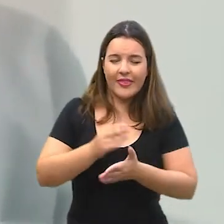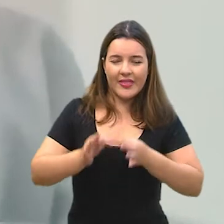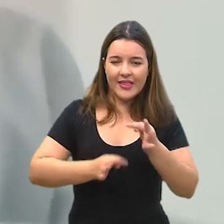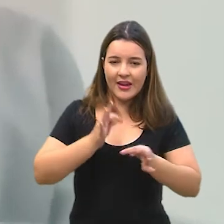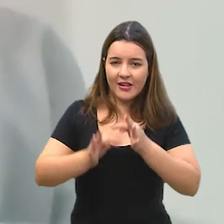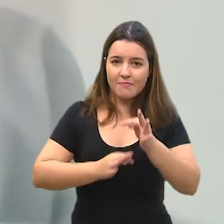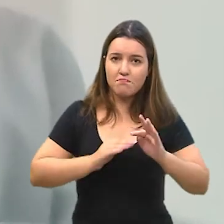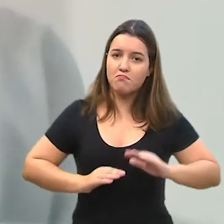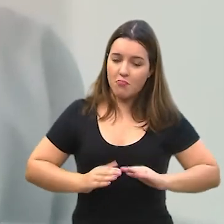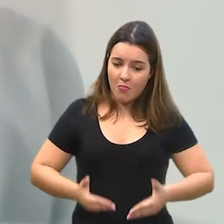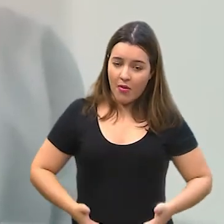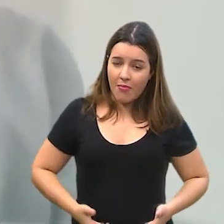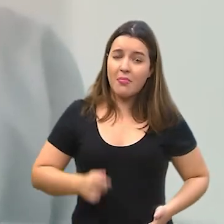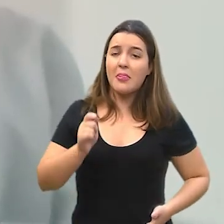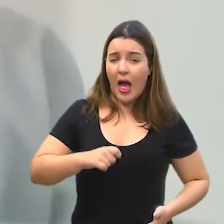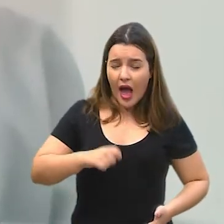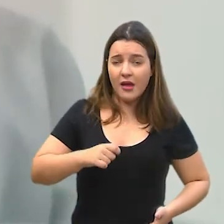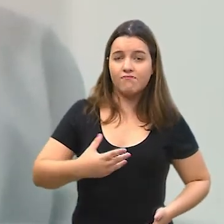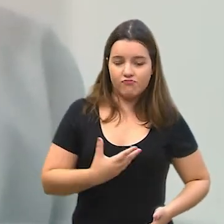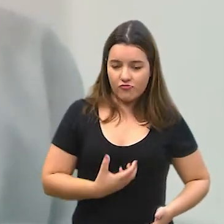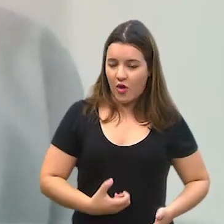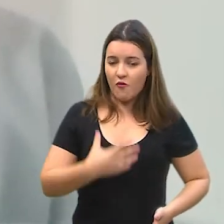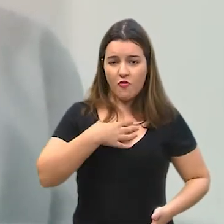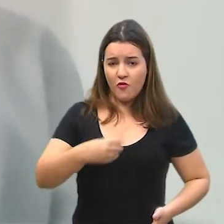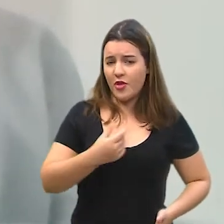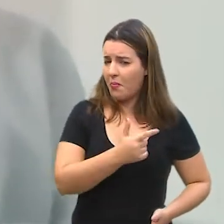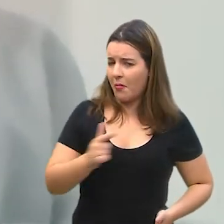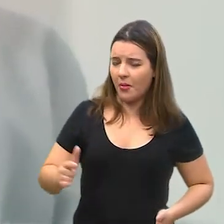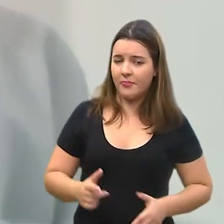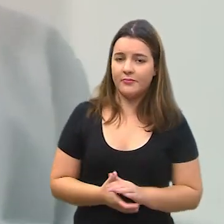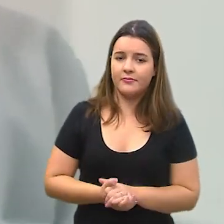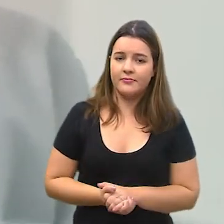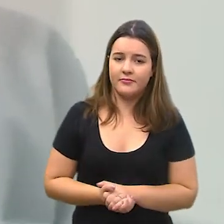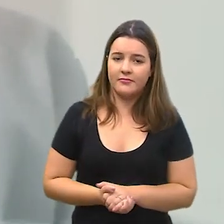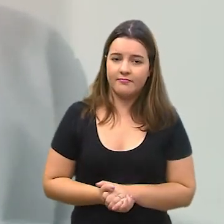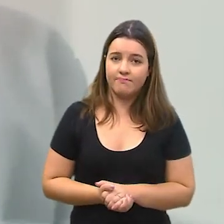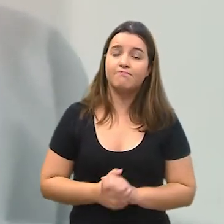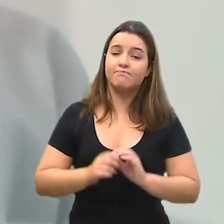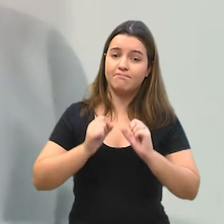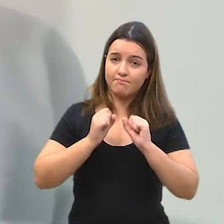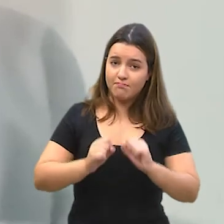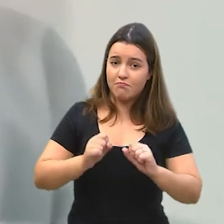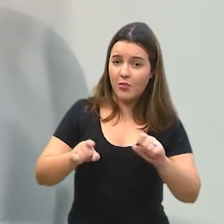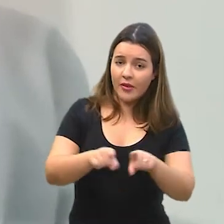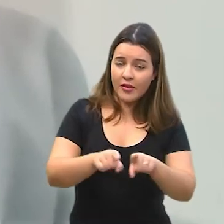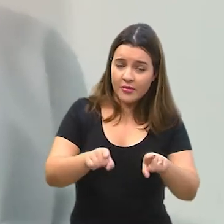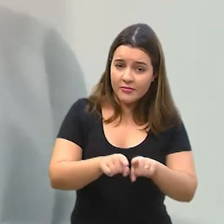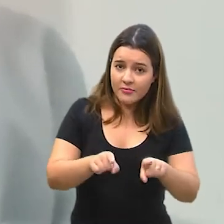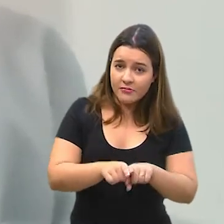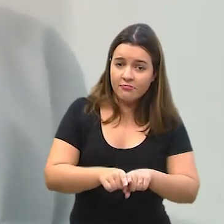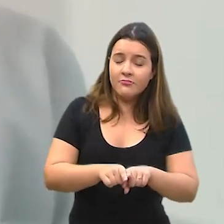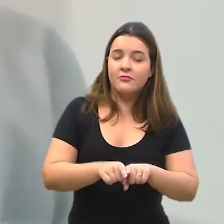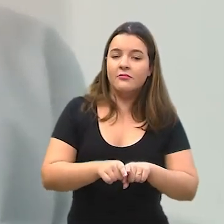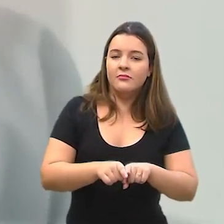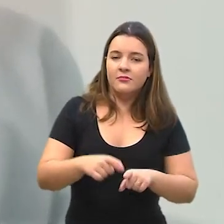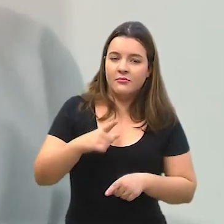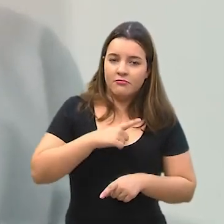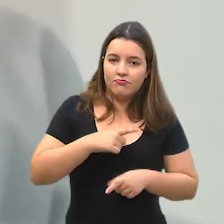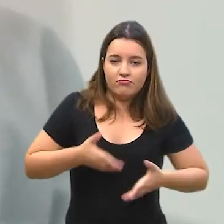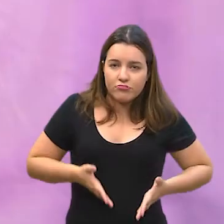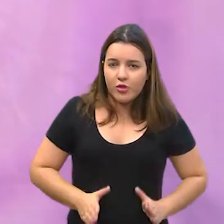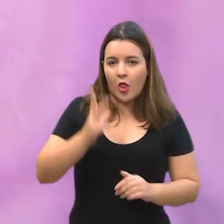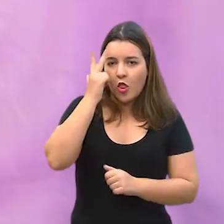uma questão que tem que ficar claro mesmo. Agora, doutor, existe uma diferença entre portador de HIV e a pessoa que tem AIDS? Qual é